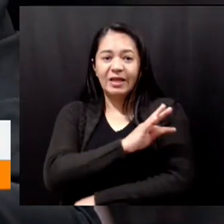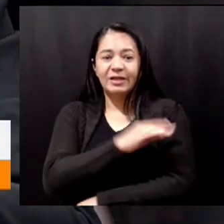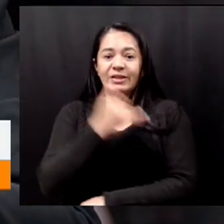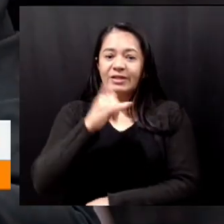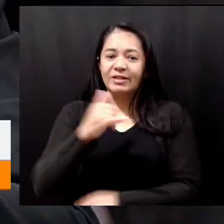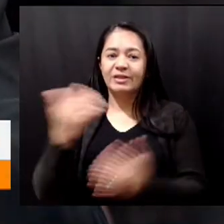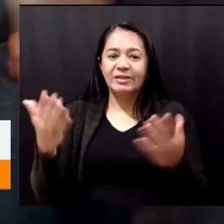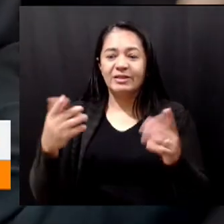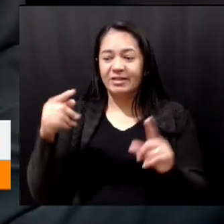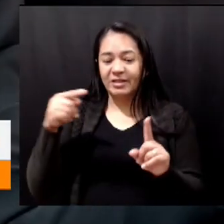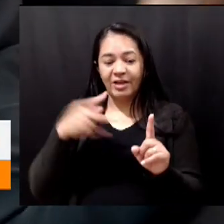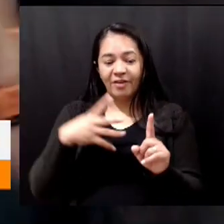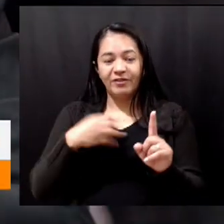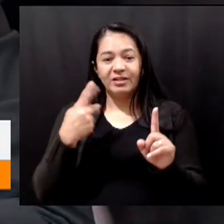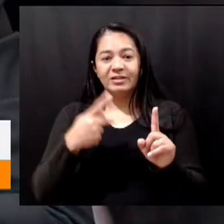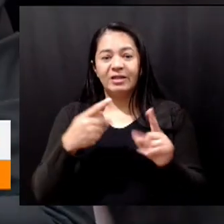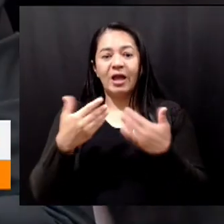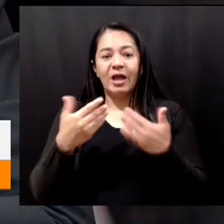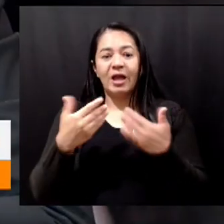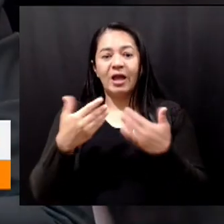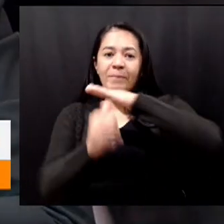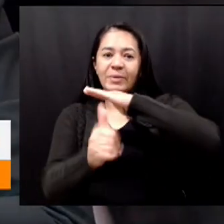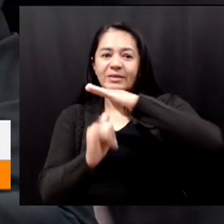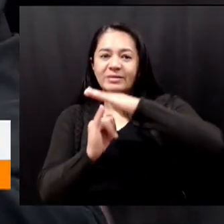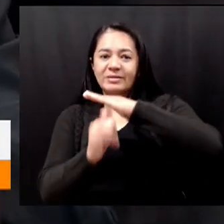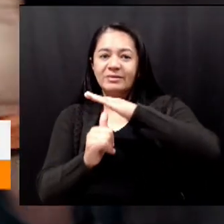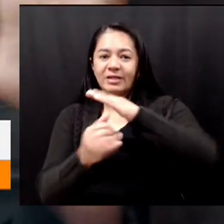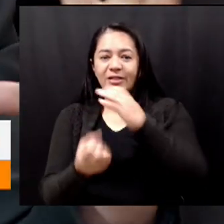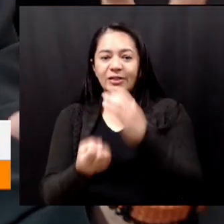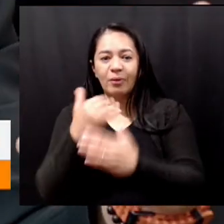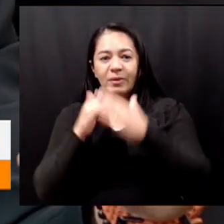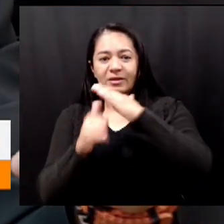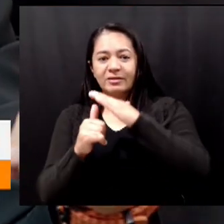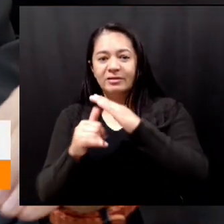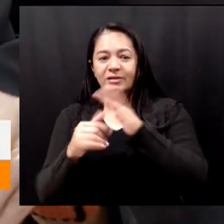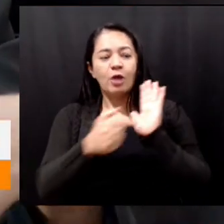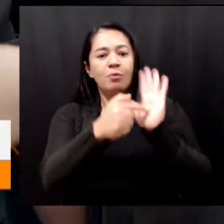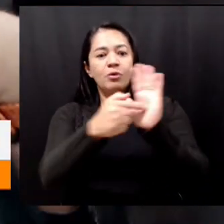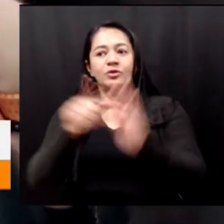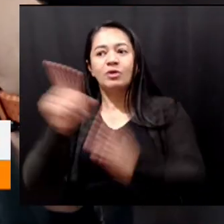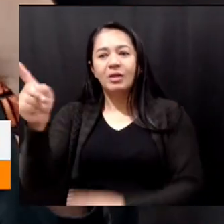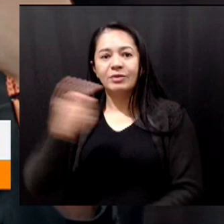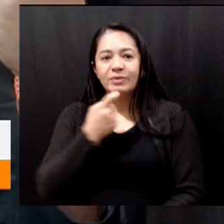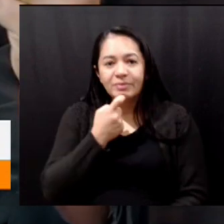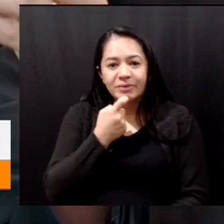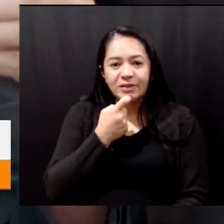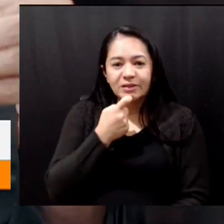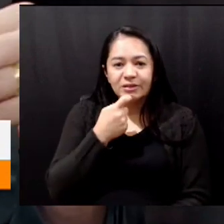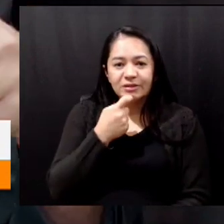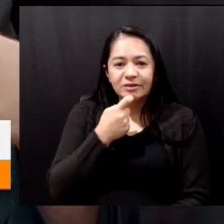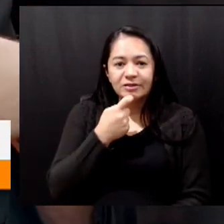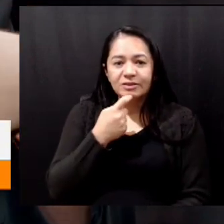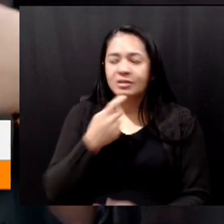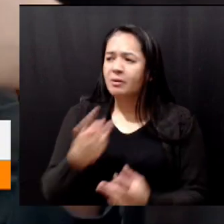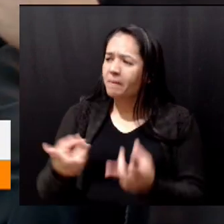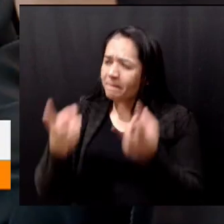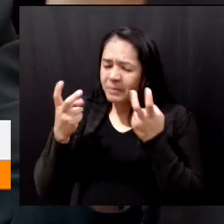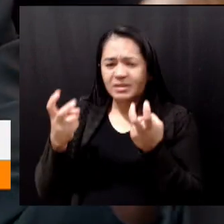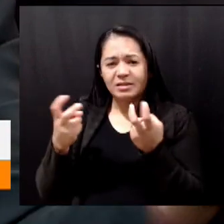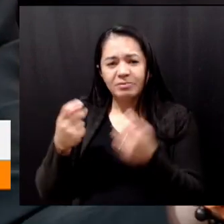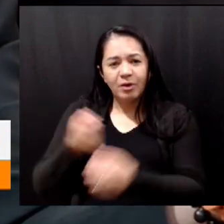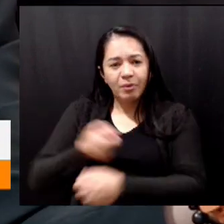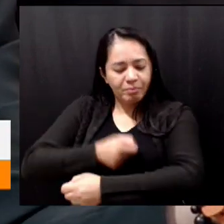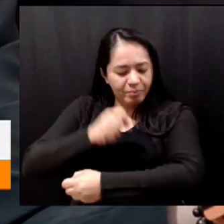abrindo uma startup e estavam expondo lá no Campinas Innovation Week. Então você vê a semente que a gente vai plantando